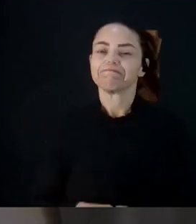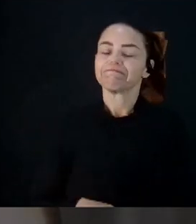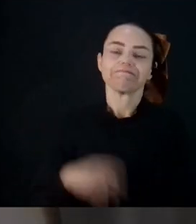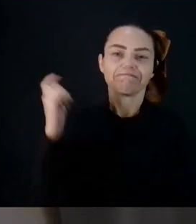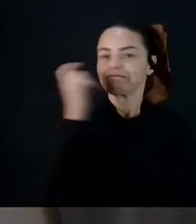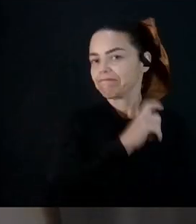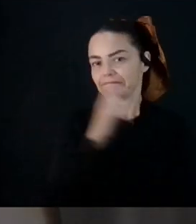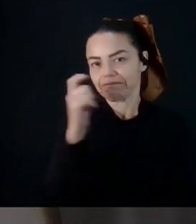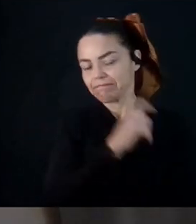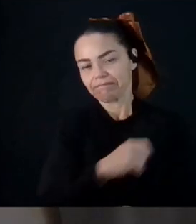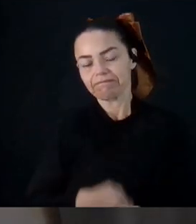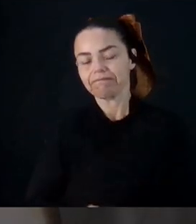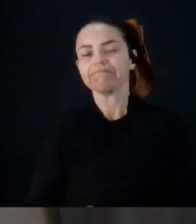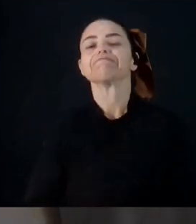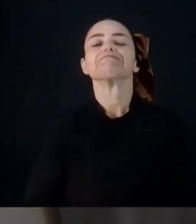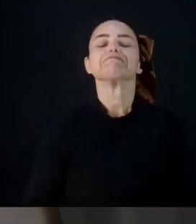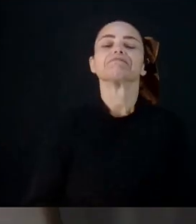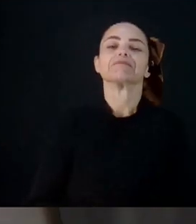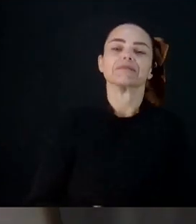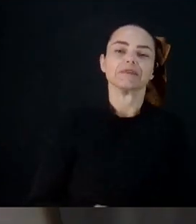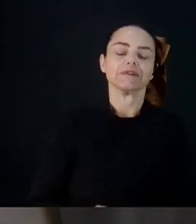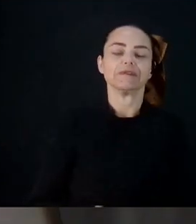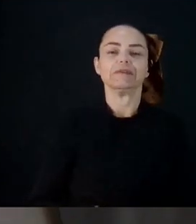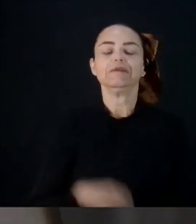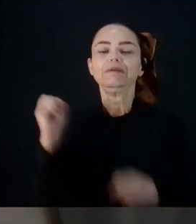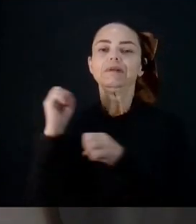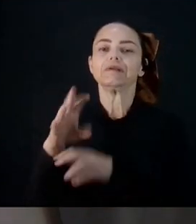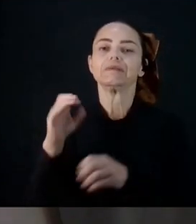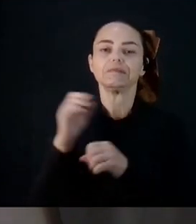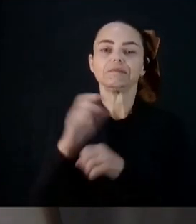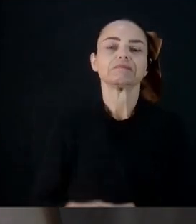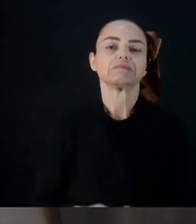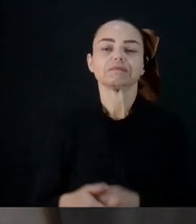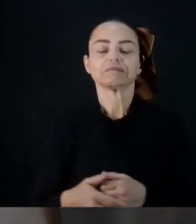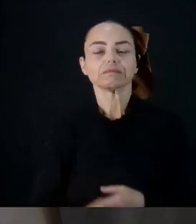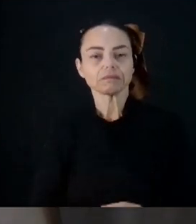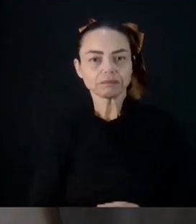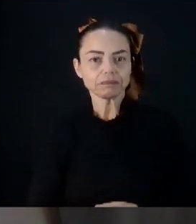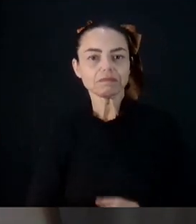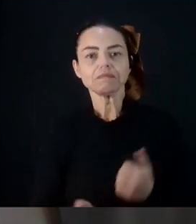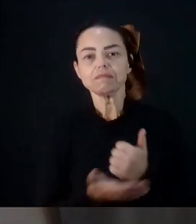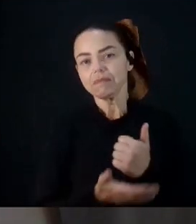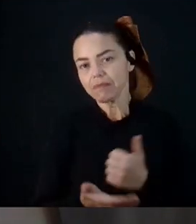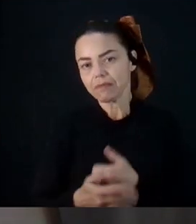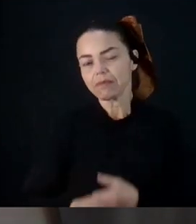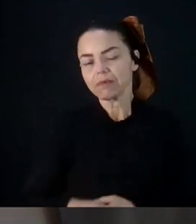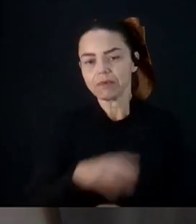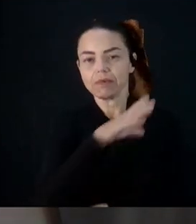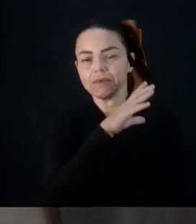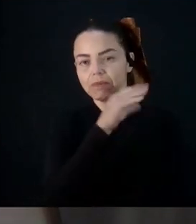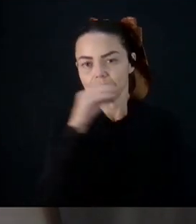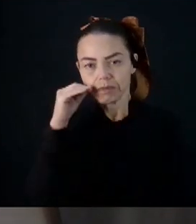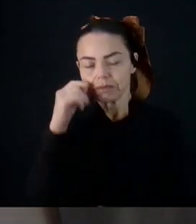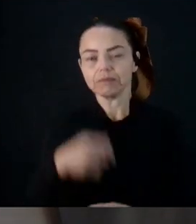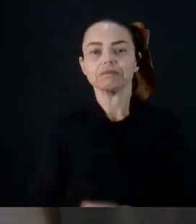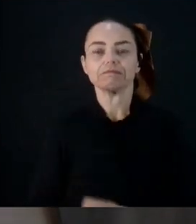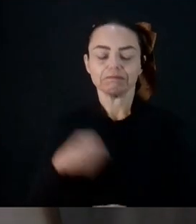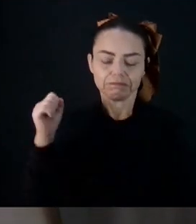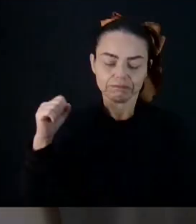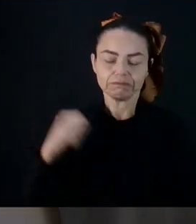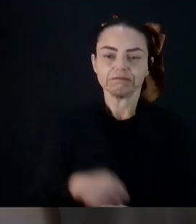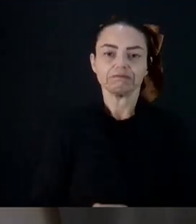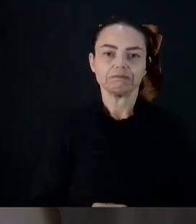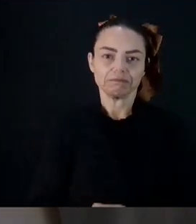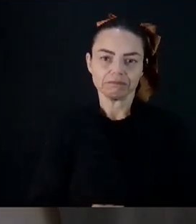acabei comentando sobre o ensino fundamental, né? Mas se a gente for pensar na adolescência, então aí, assim, vai chegando ainda